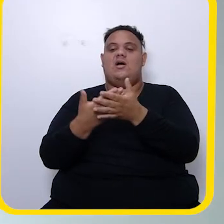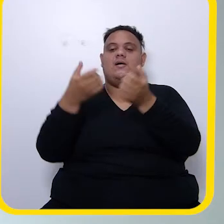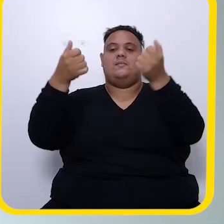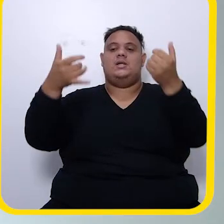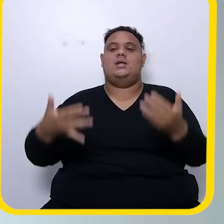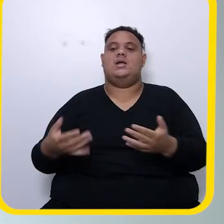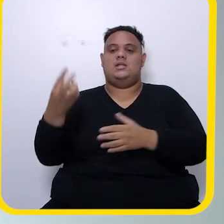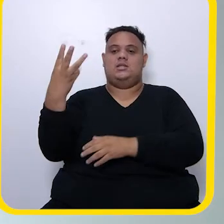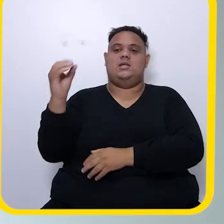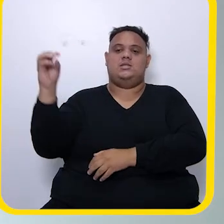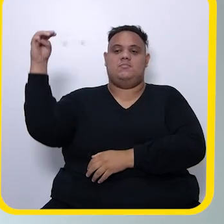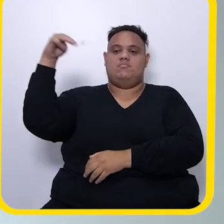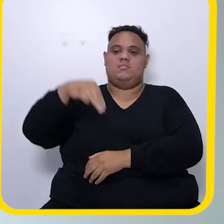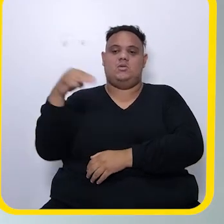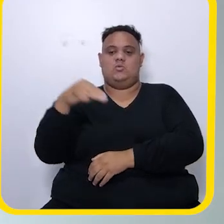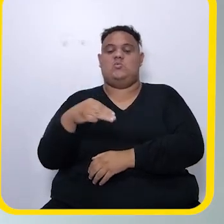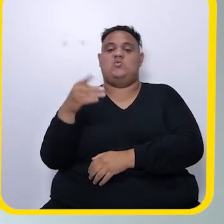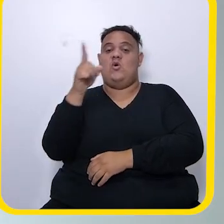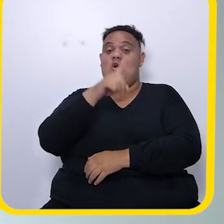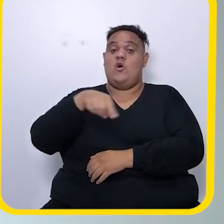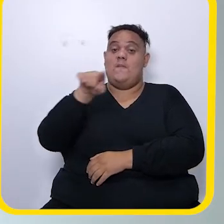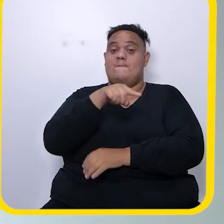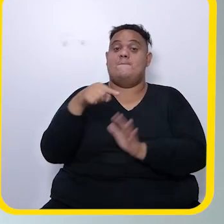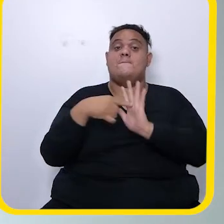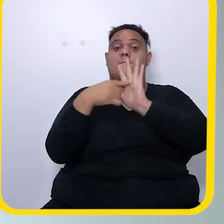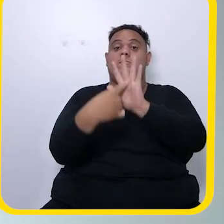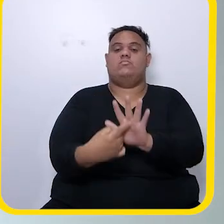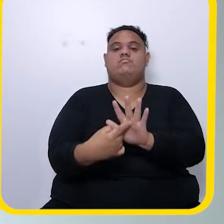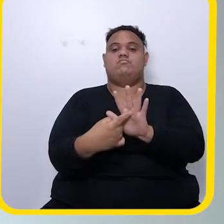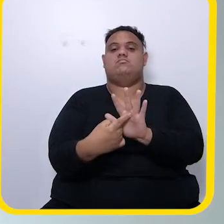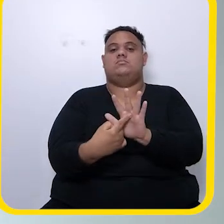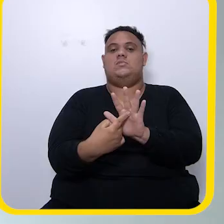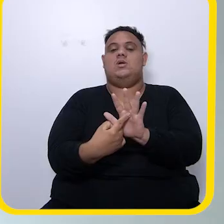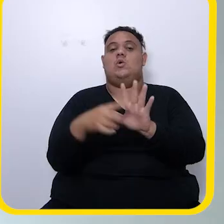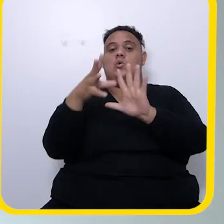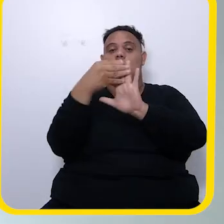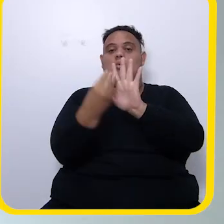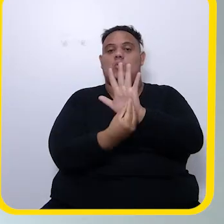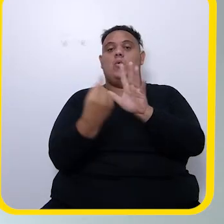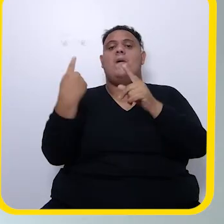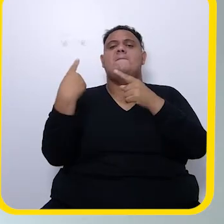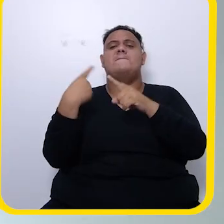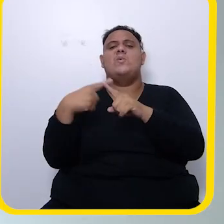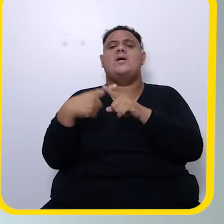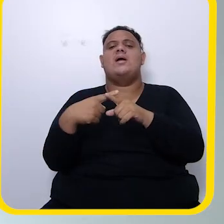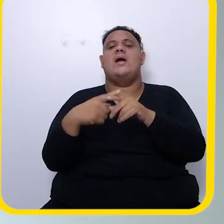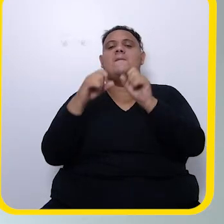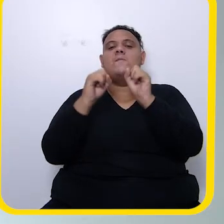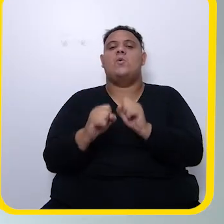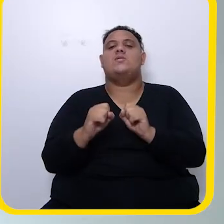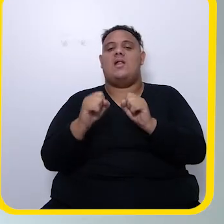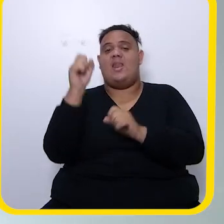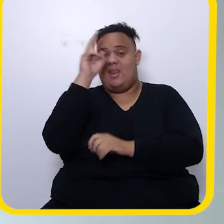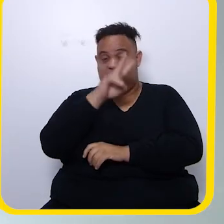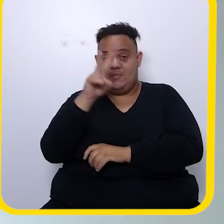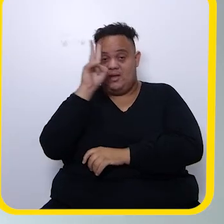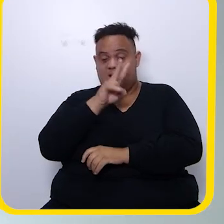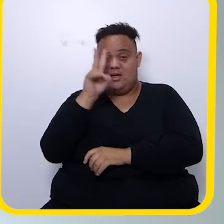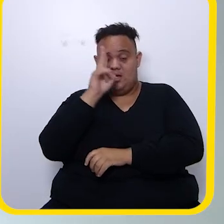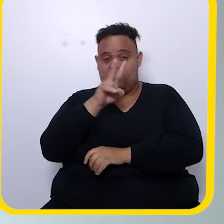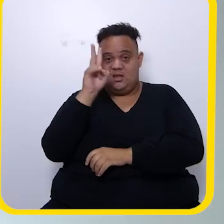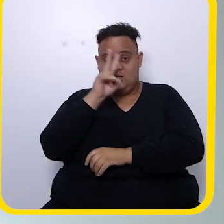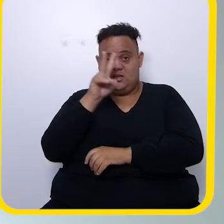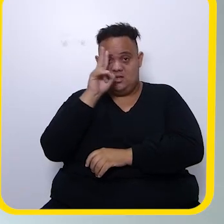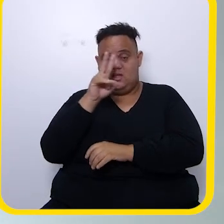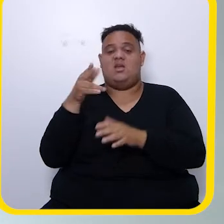de 30 minutos aqui, mostrando para vocês apenas esse conteúdo, para que a gente possa estar sempre relembrando, sempre atento